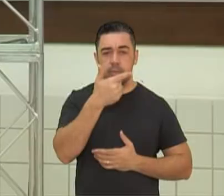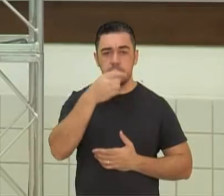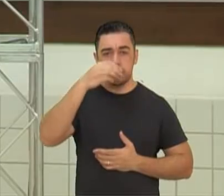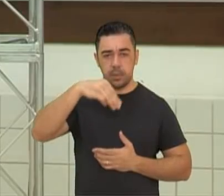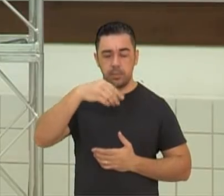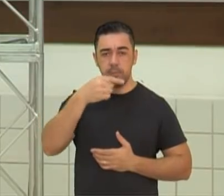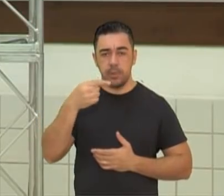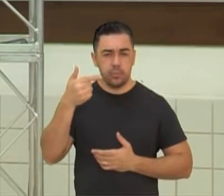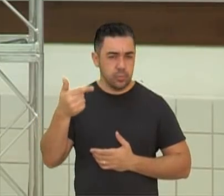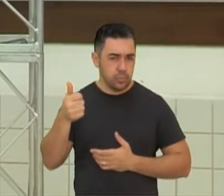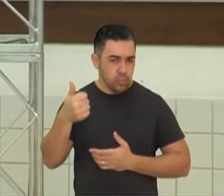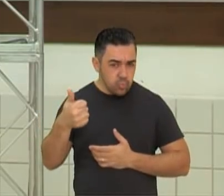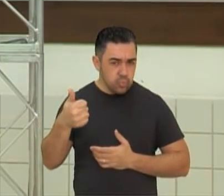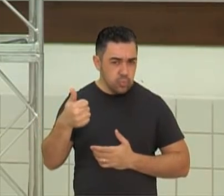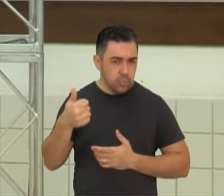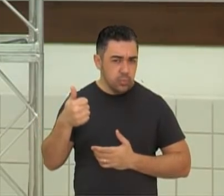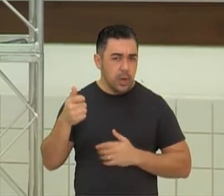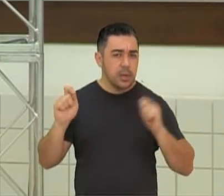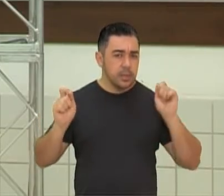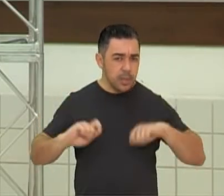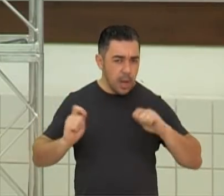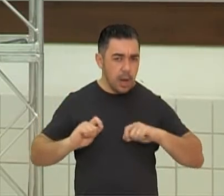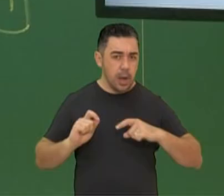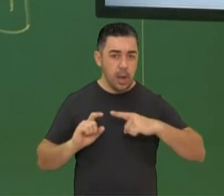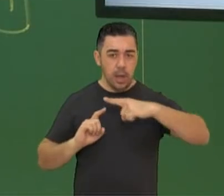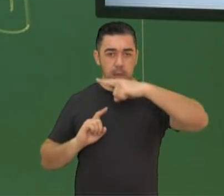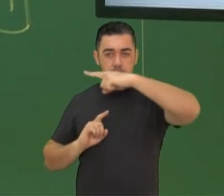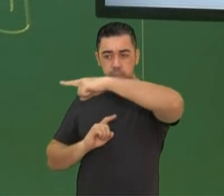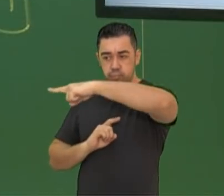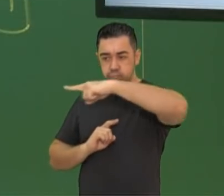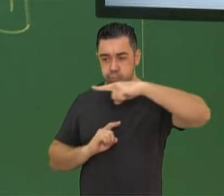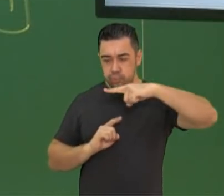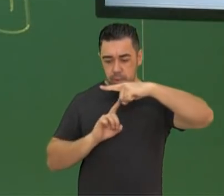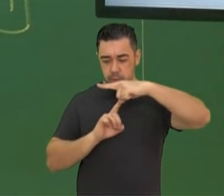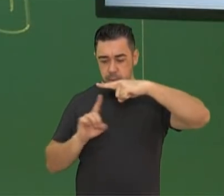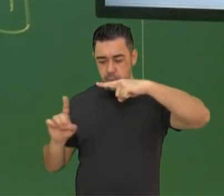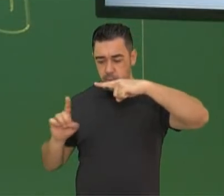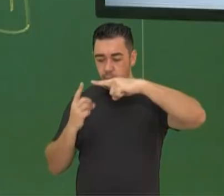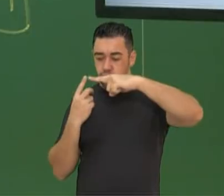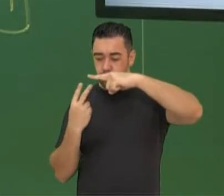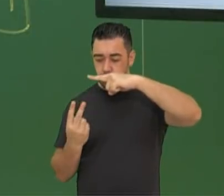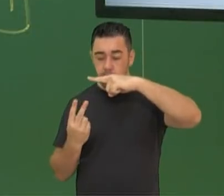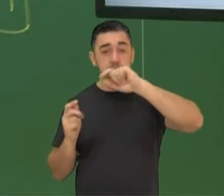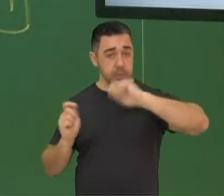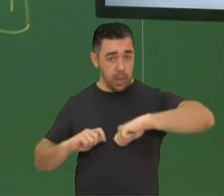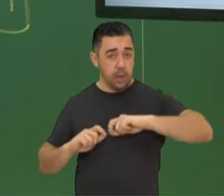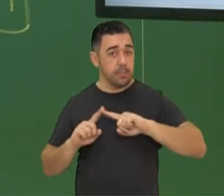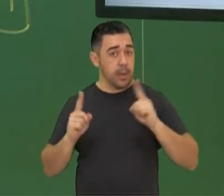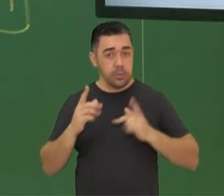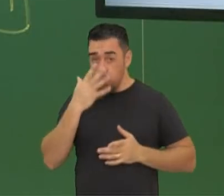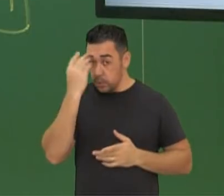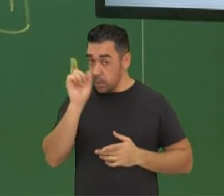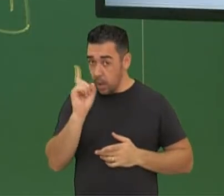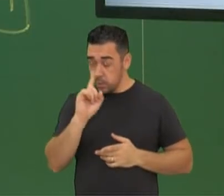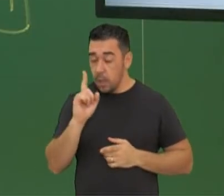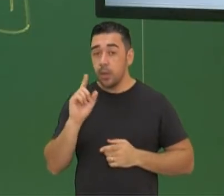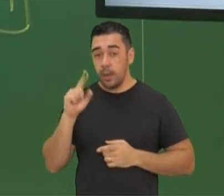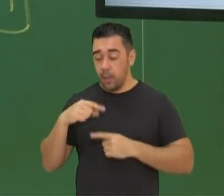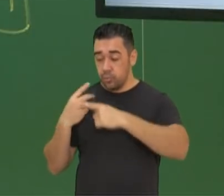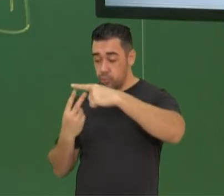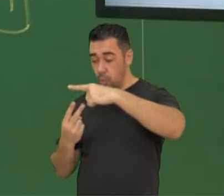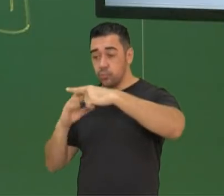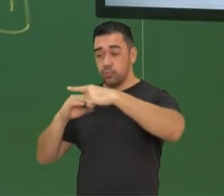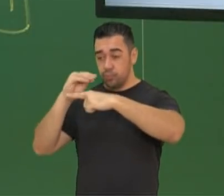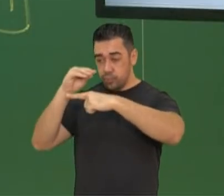Professor, então eu poderia colocar o 2, um denominadorzão e escrever o 2 embaixo? Posso. Só que daí você não pode esquecer que esse 2 tem que dividir